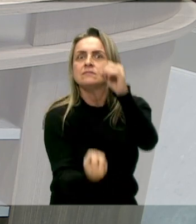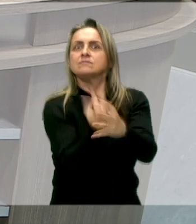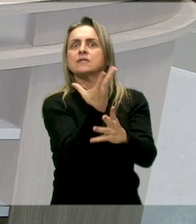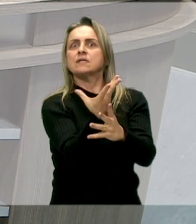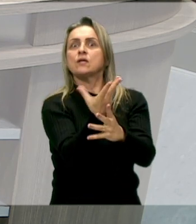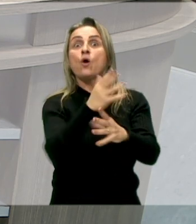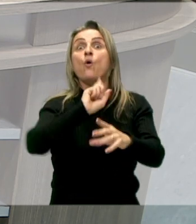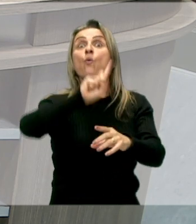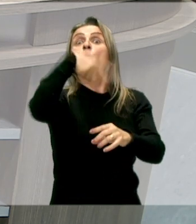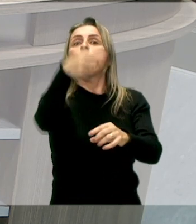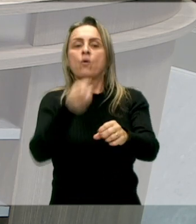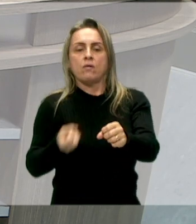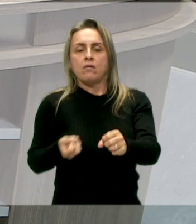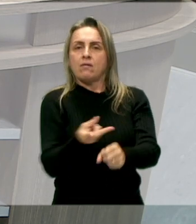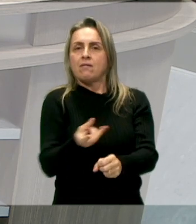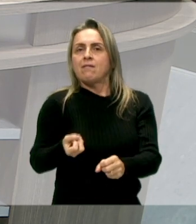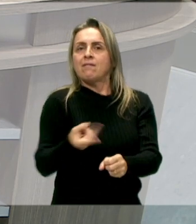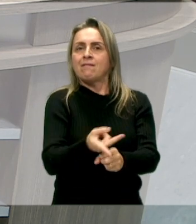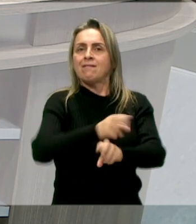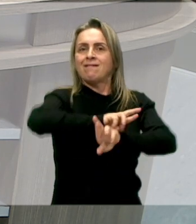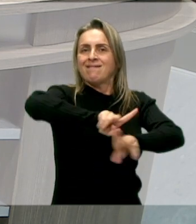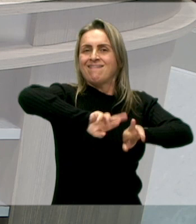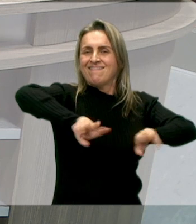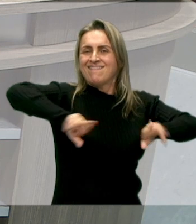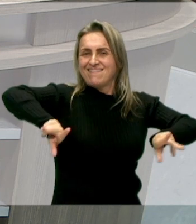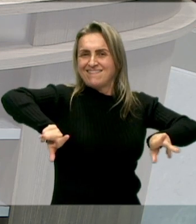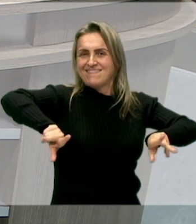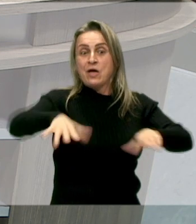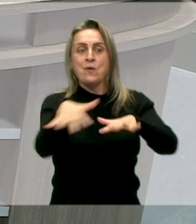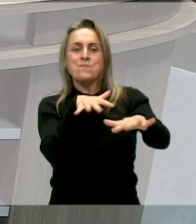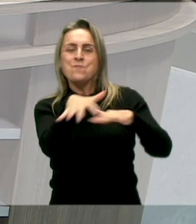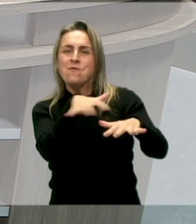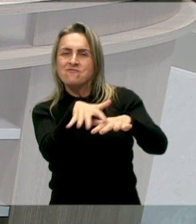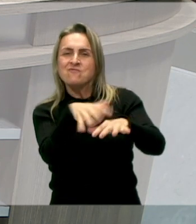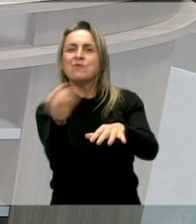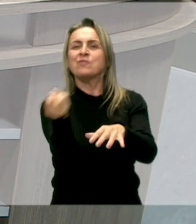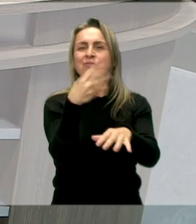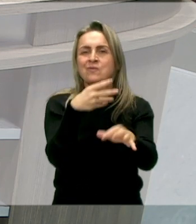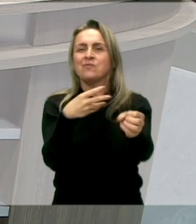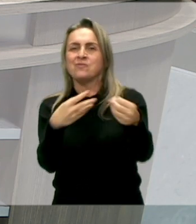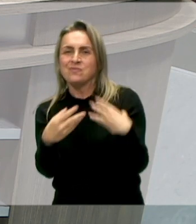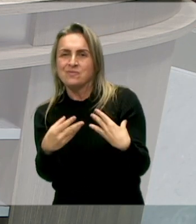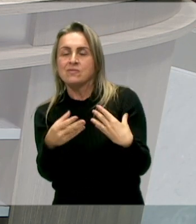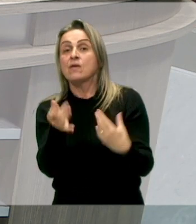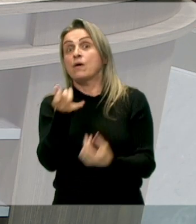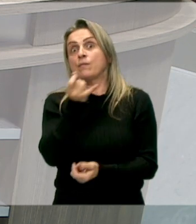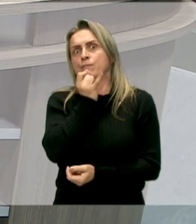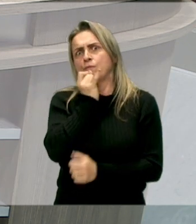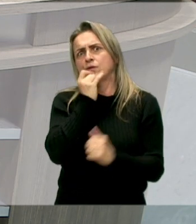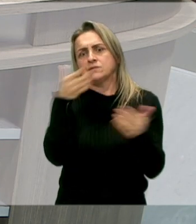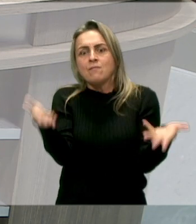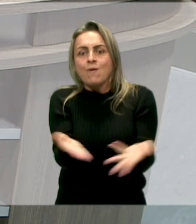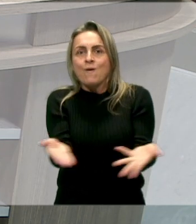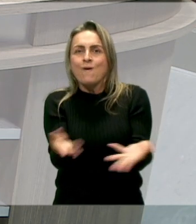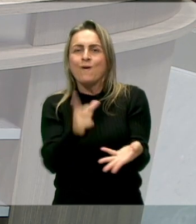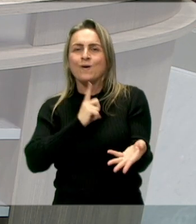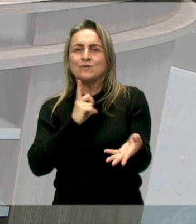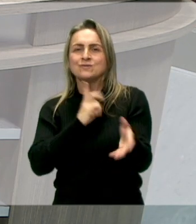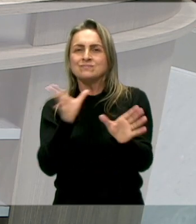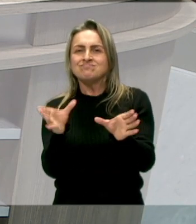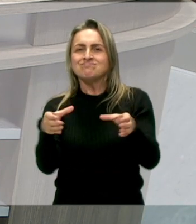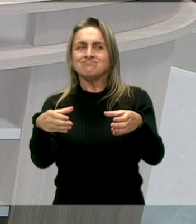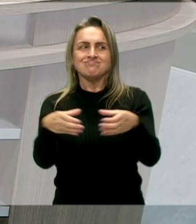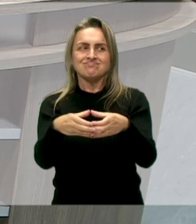outros movimentos. Como, por exemplo, né, hoje nós temos a Orquestra de Música Popular, nós